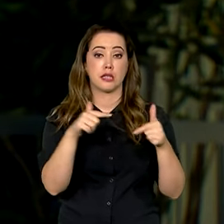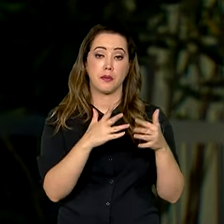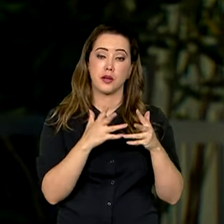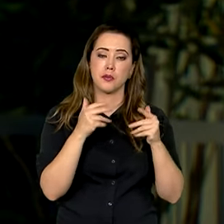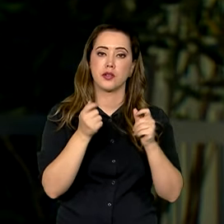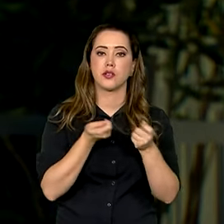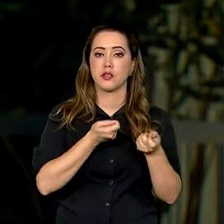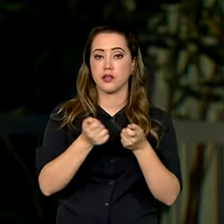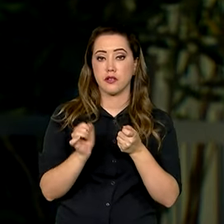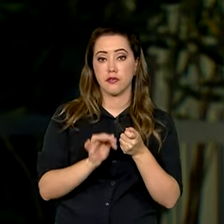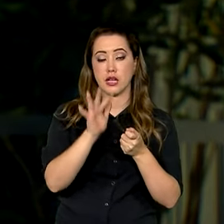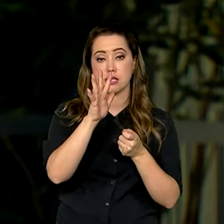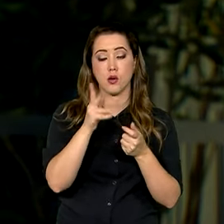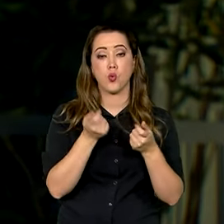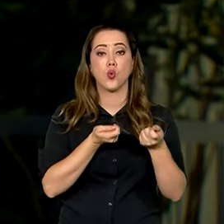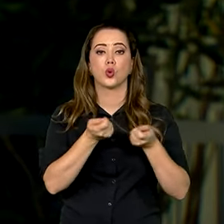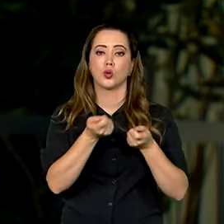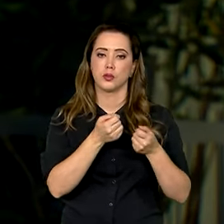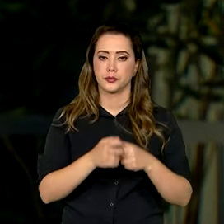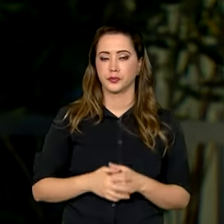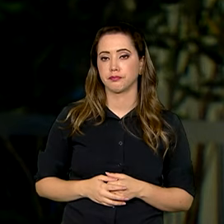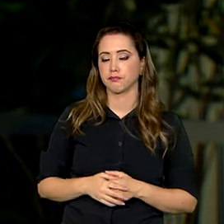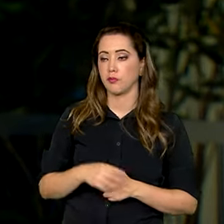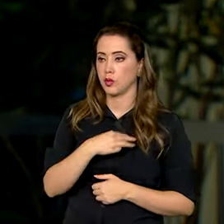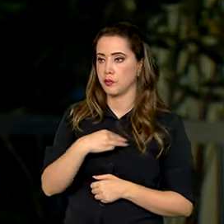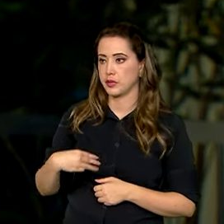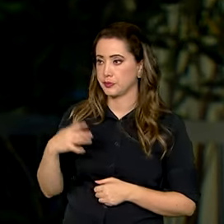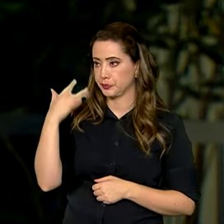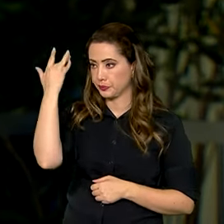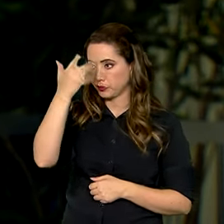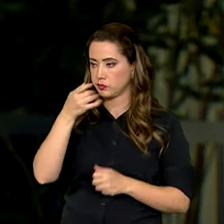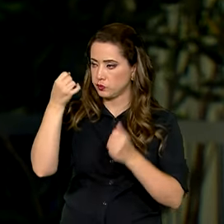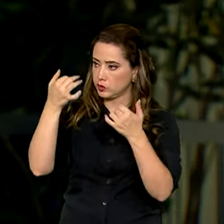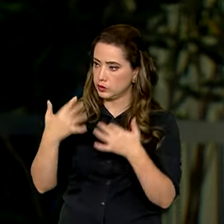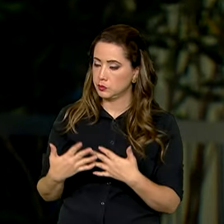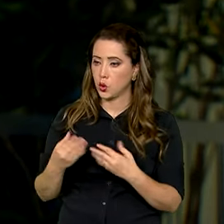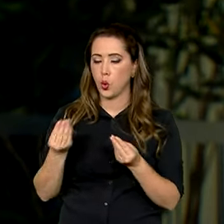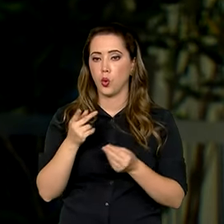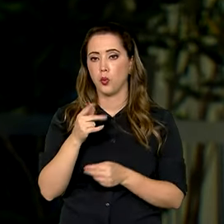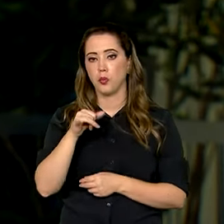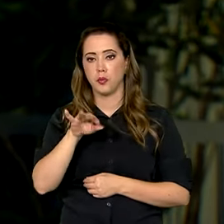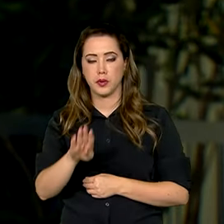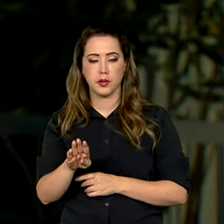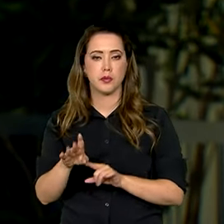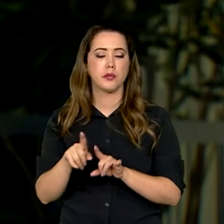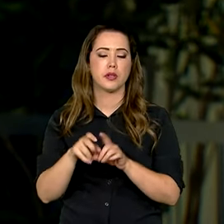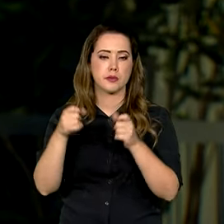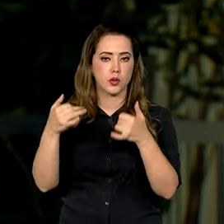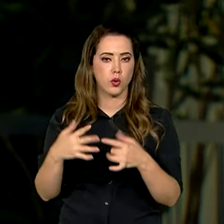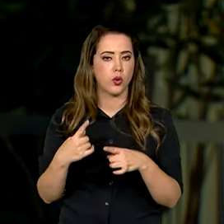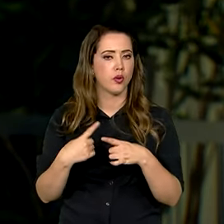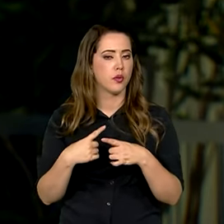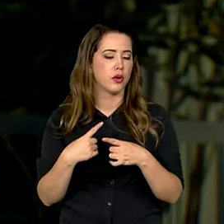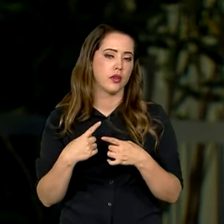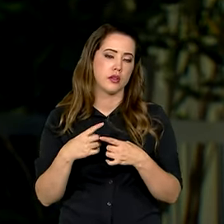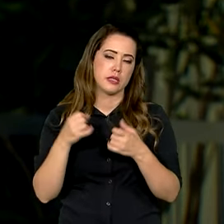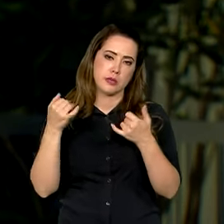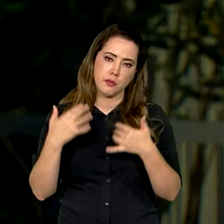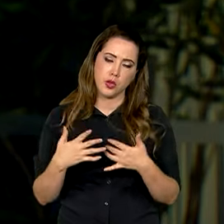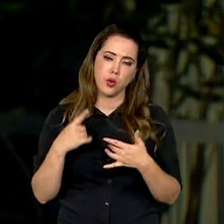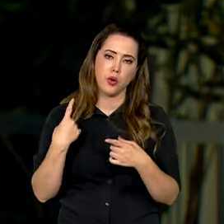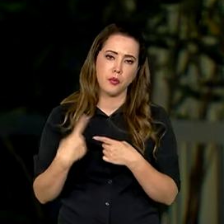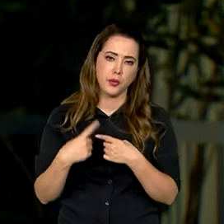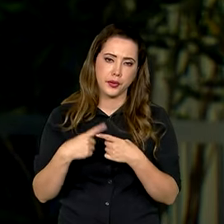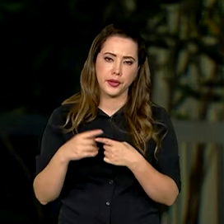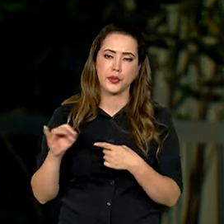inflação controlada. O ministro da Fazenda, Fernando Haddad, comentou esse desempenho do PIB e disse que ele só não foi melhor por conta da